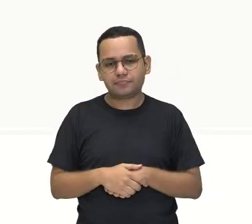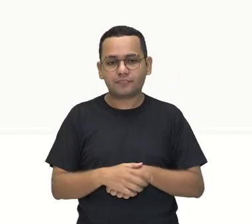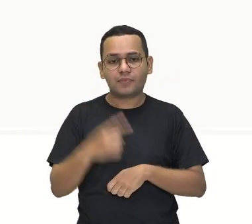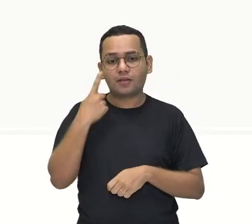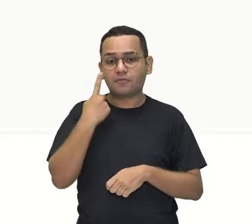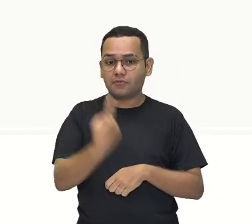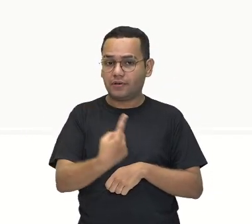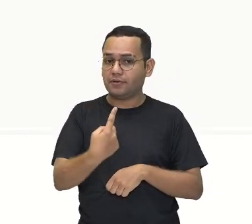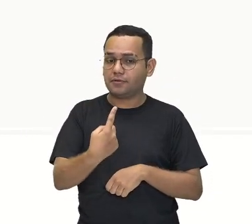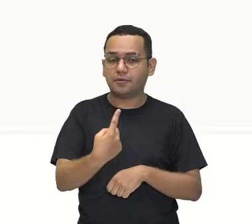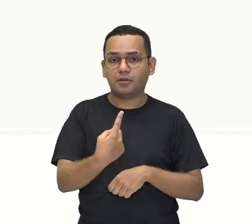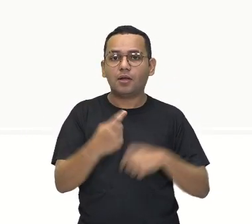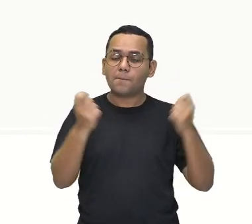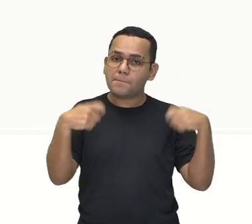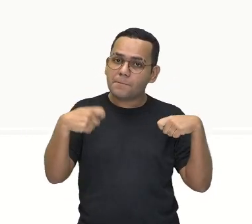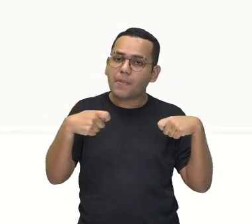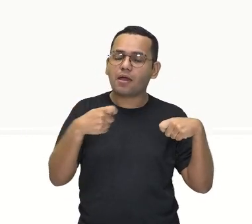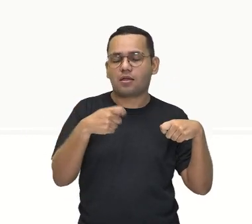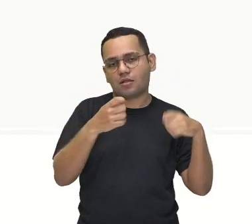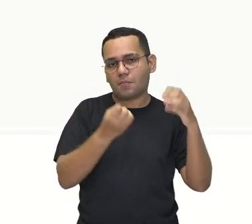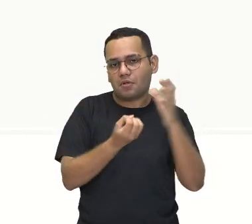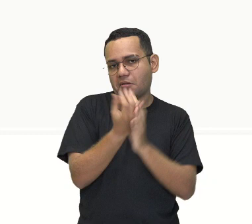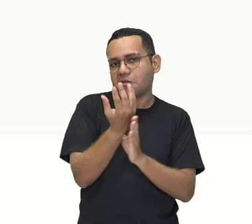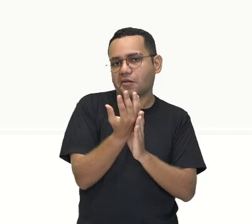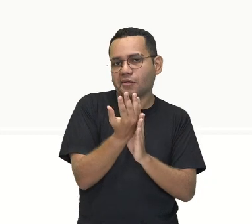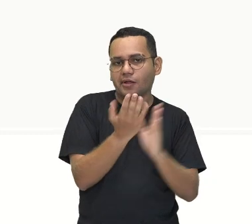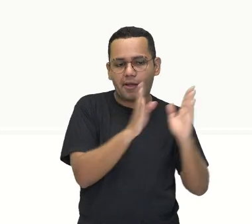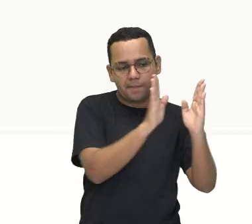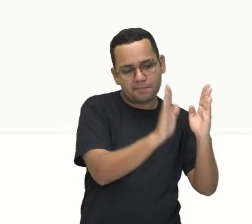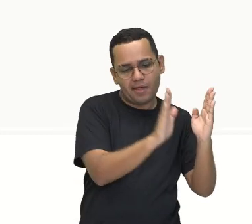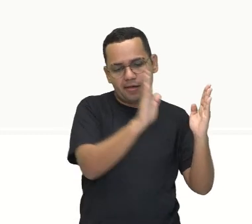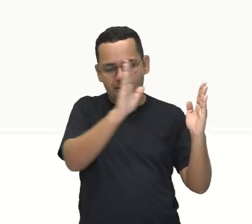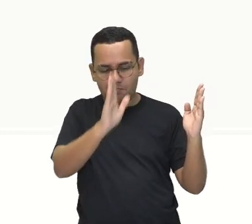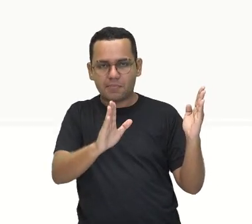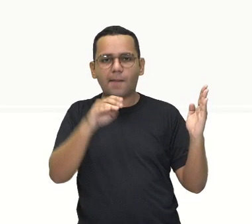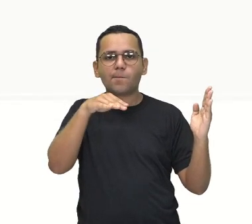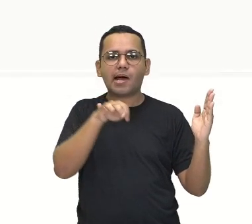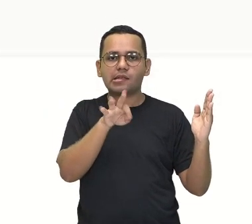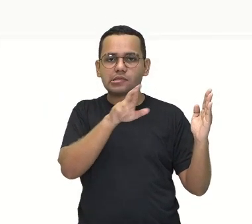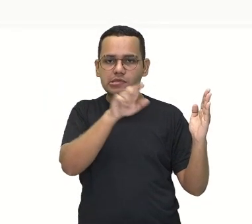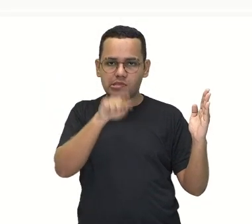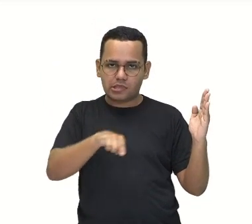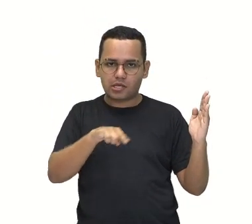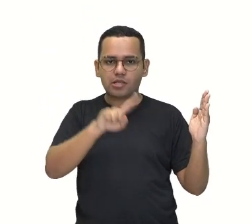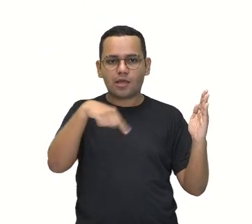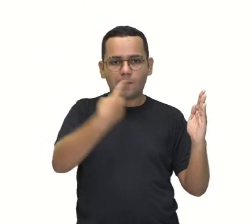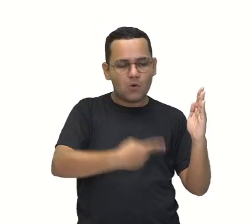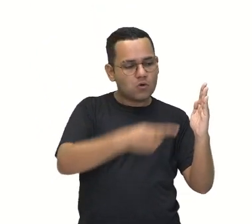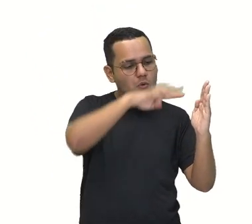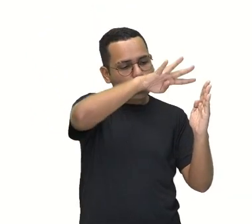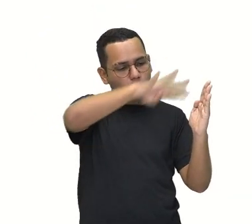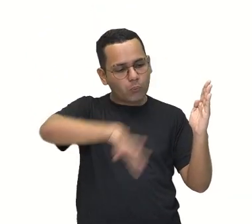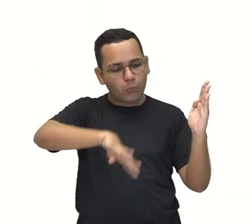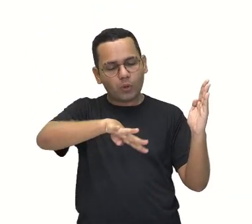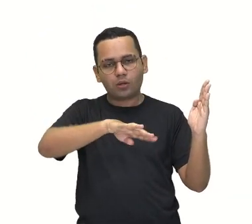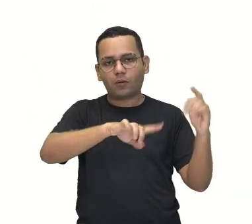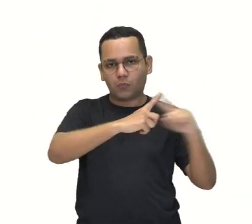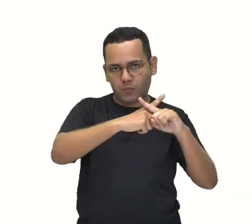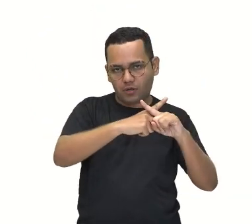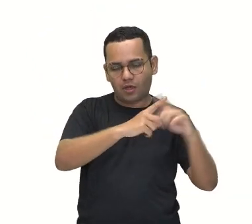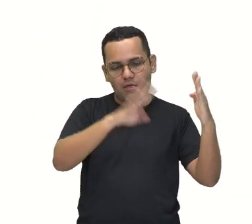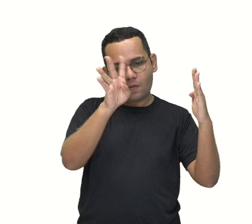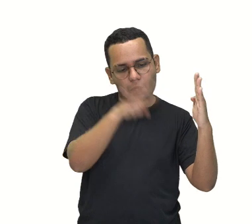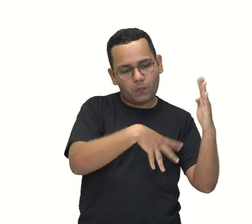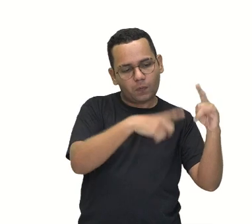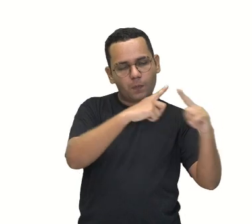do determinante, montamos aqui a matriz, né? Calculamos o seu determinante. Isso é um tema que é